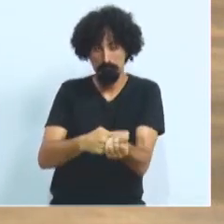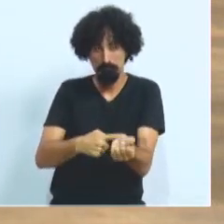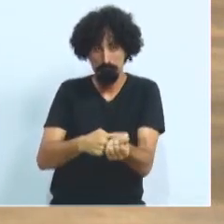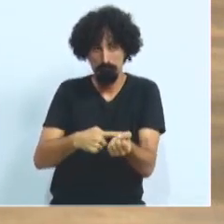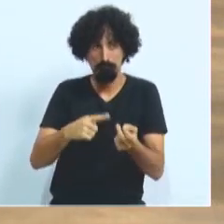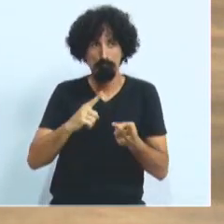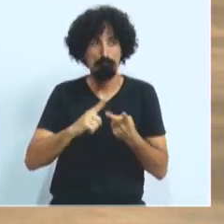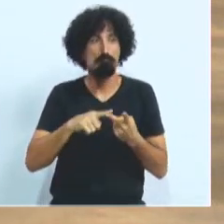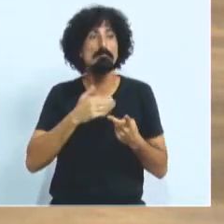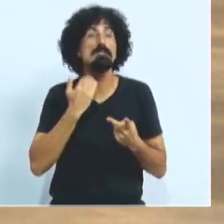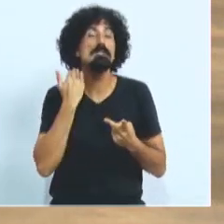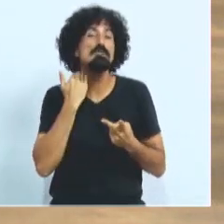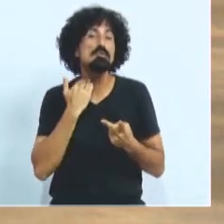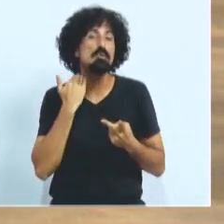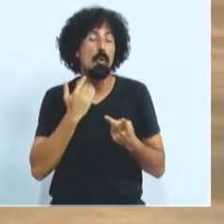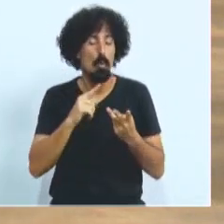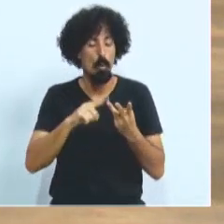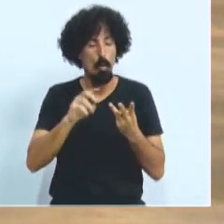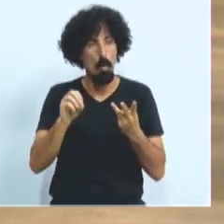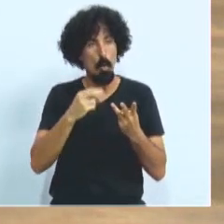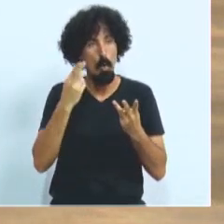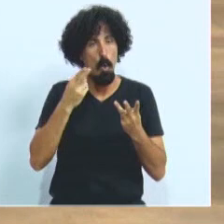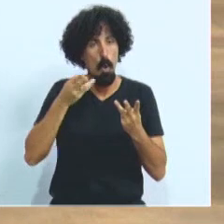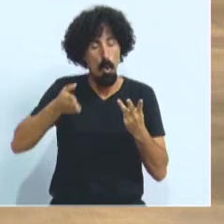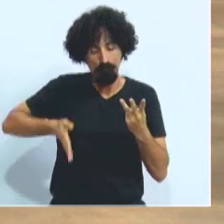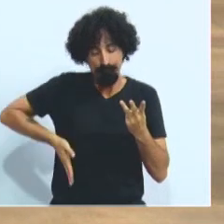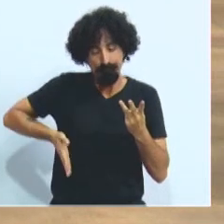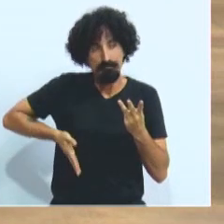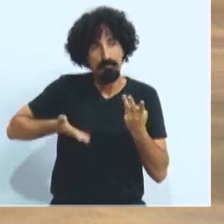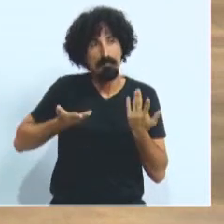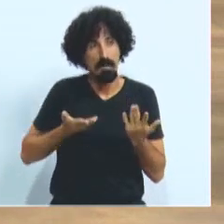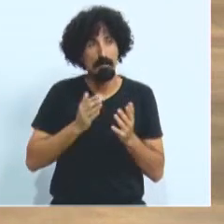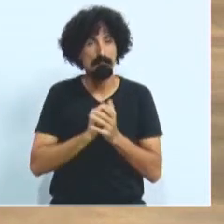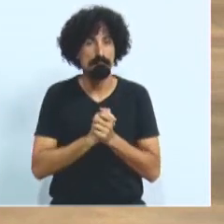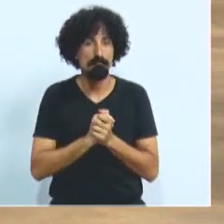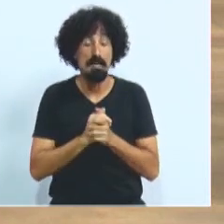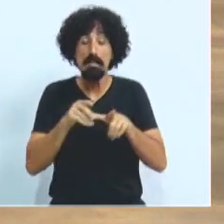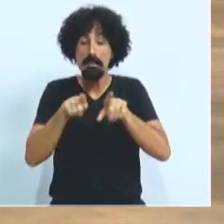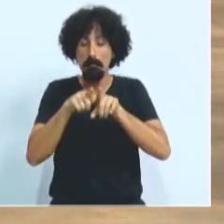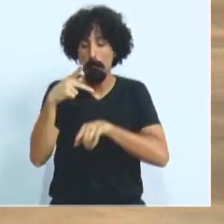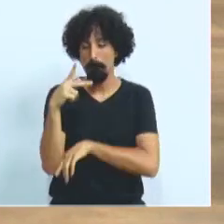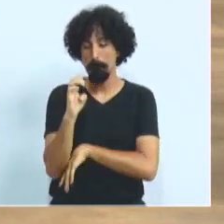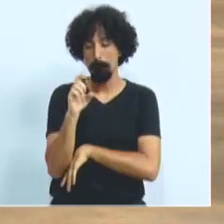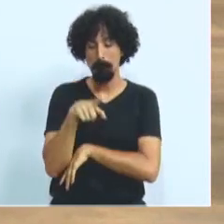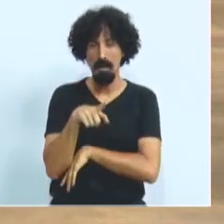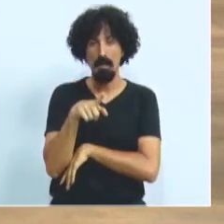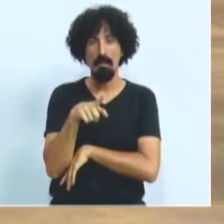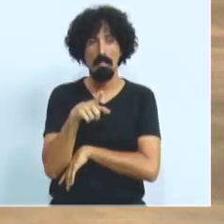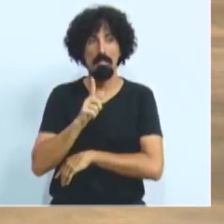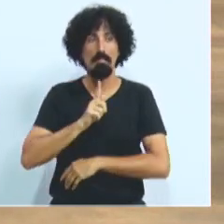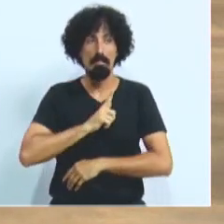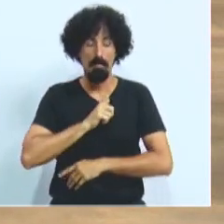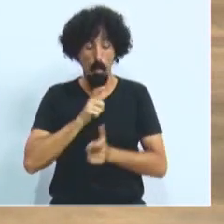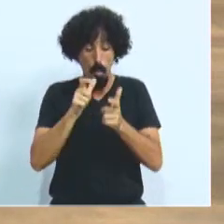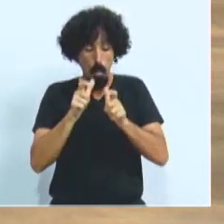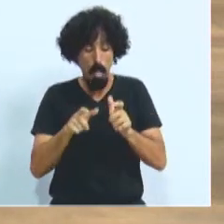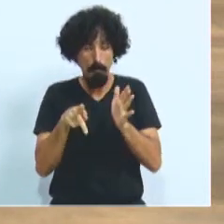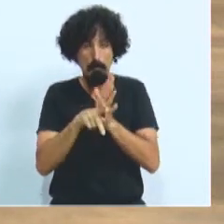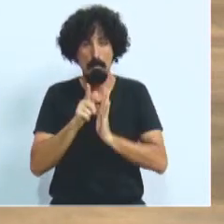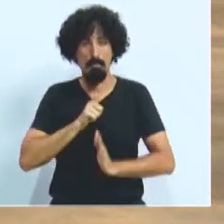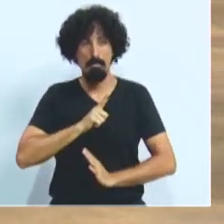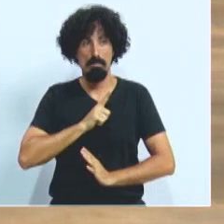femoral, né? Ou então nas mesmas áreas ali na parte do pé. O pé tem uma parte que passa o pulso ali por perto do tendão de